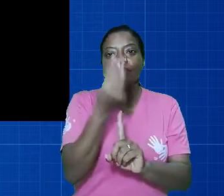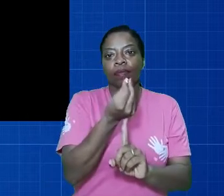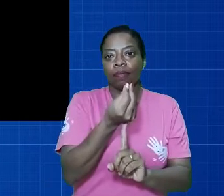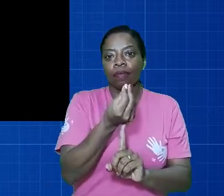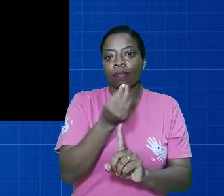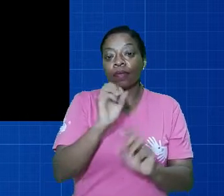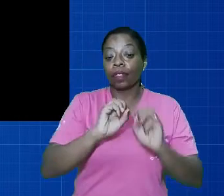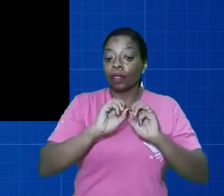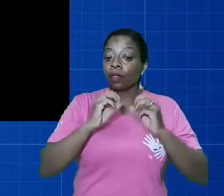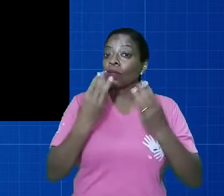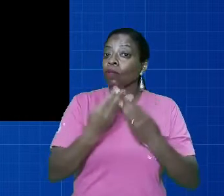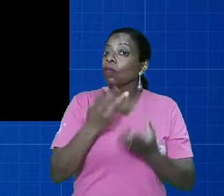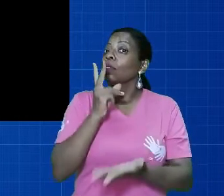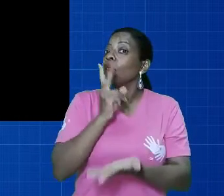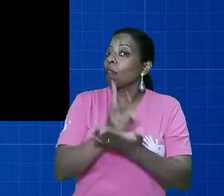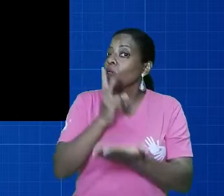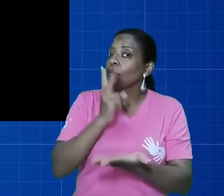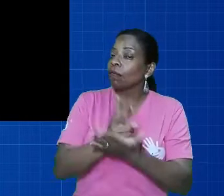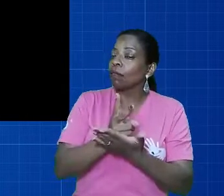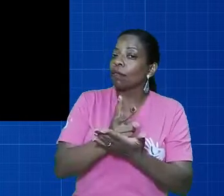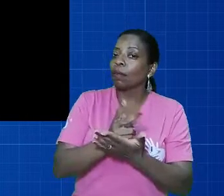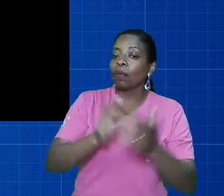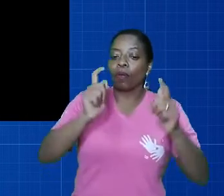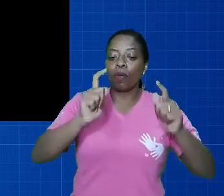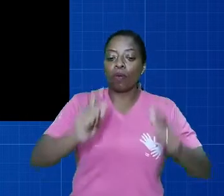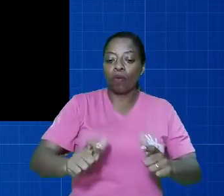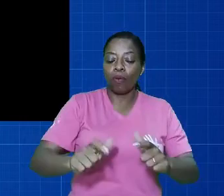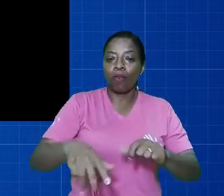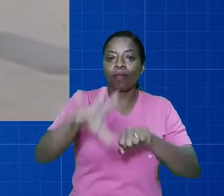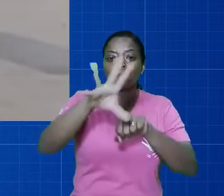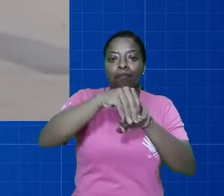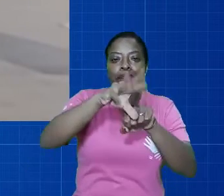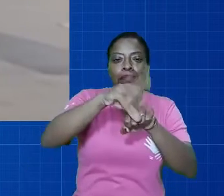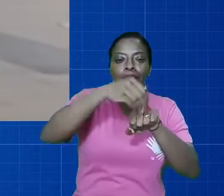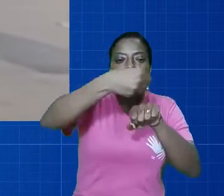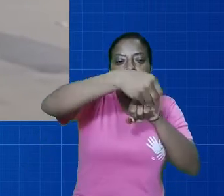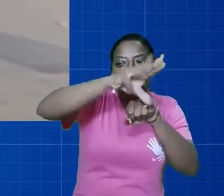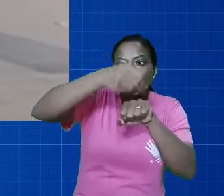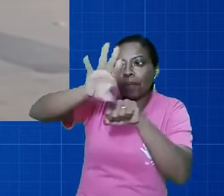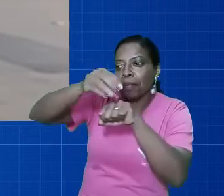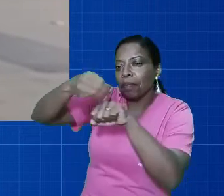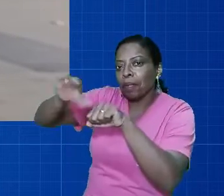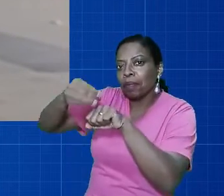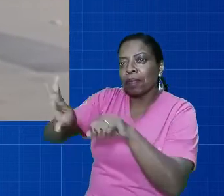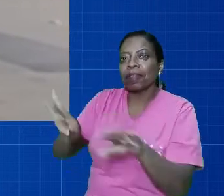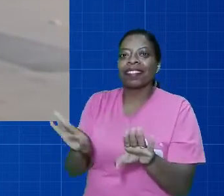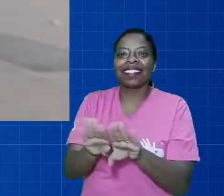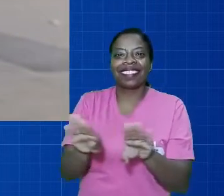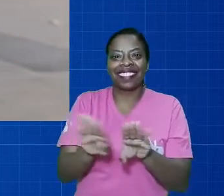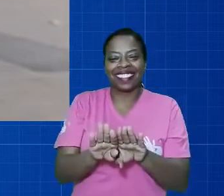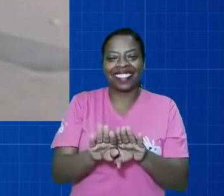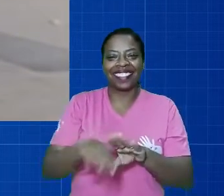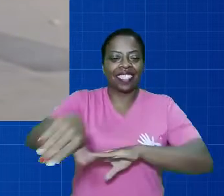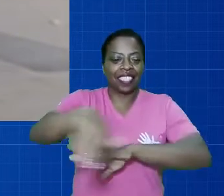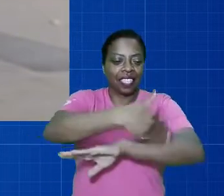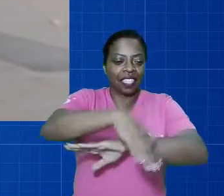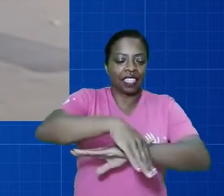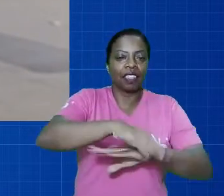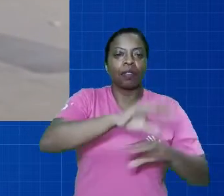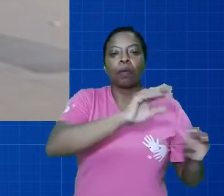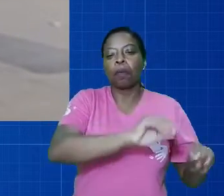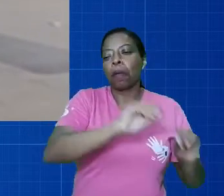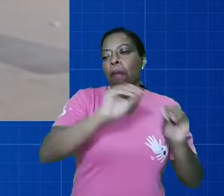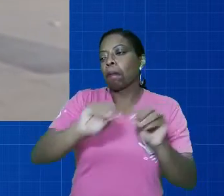de produção de conhecimento, né? Então desde do endereço da Targino Silva, a gente sempre organizava também